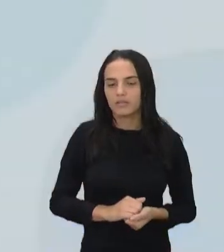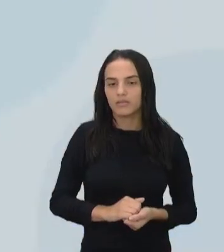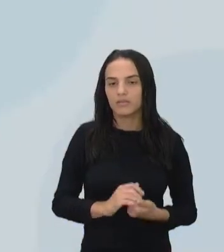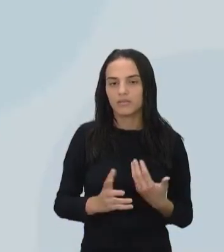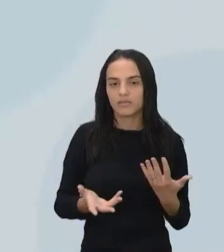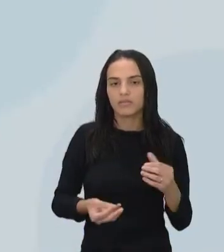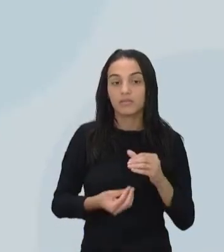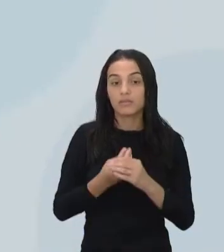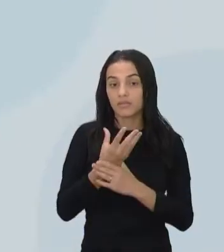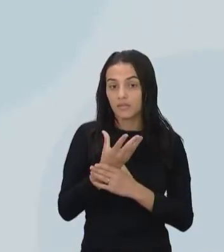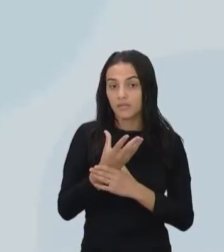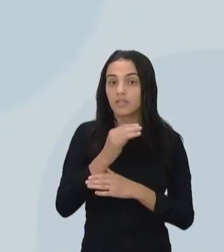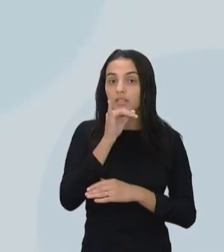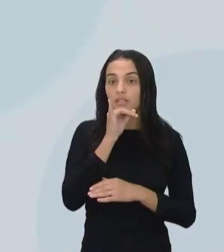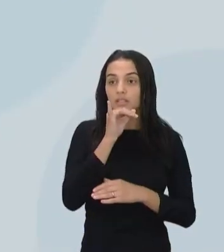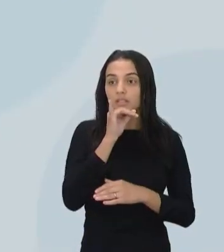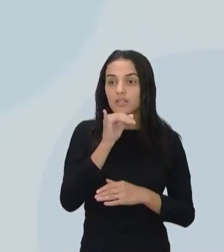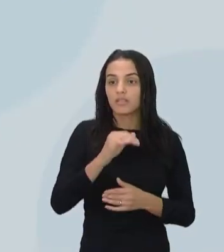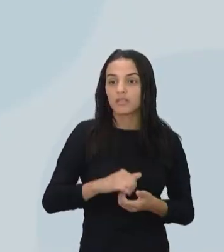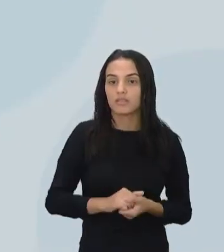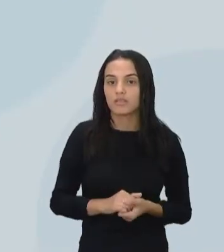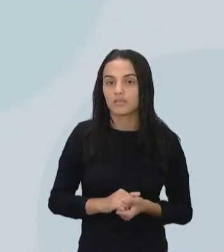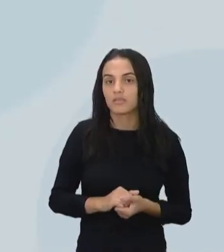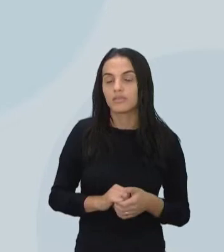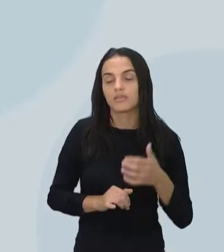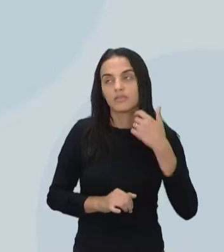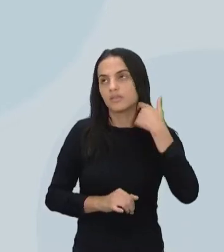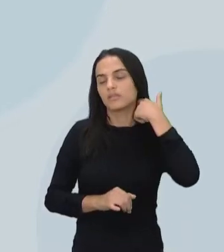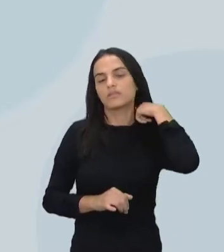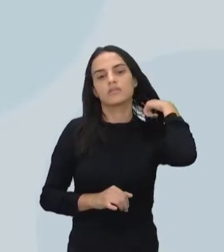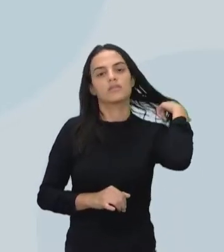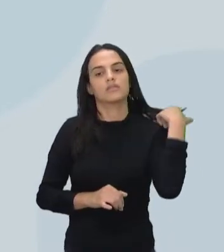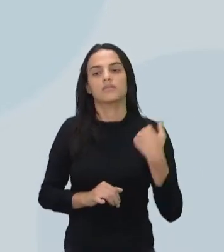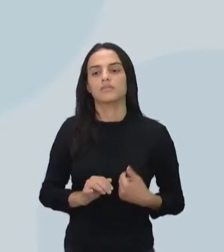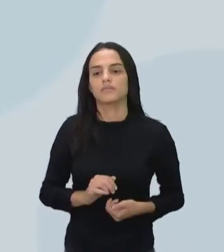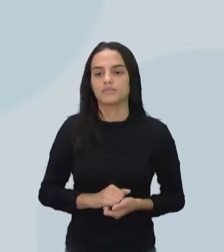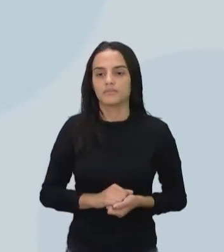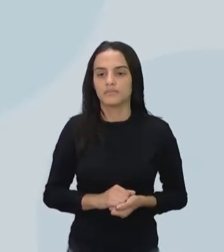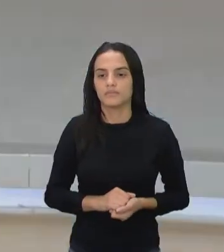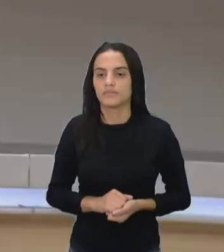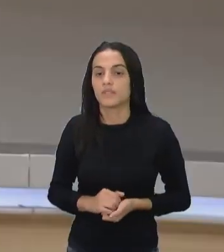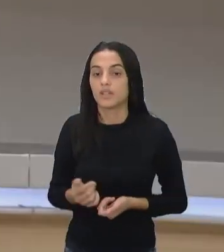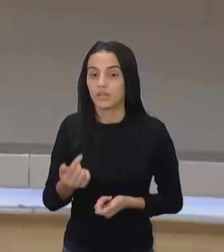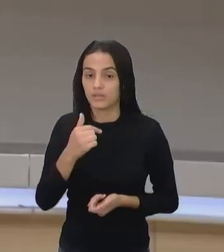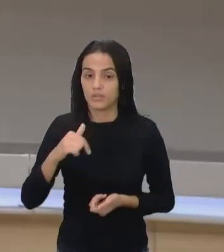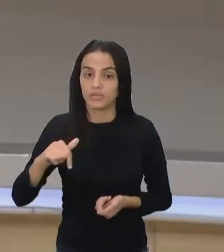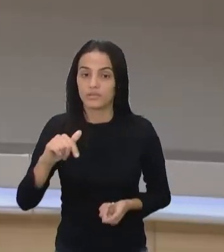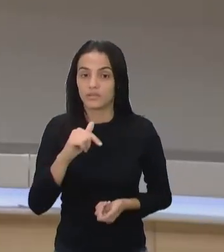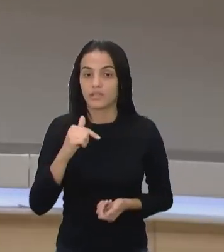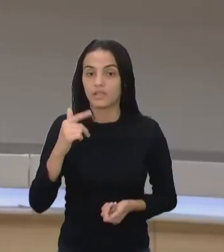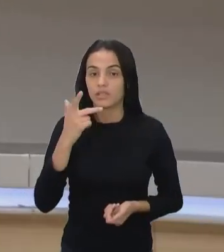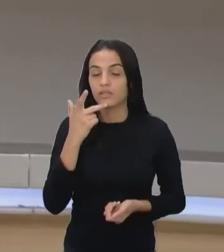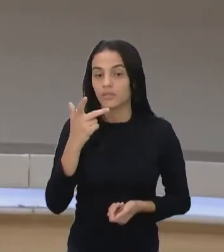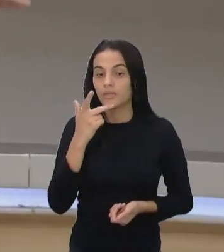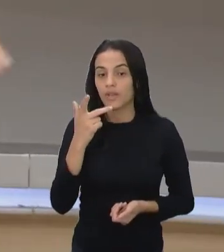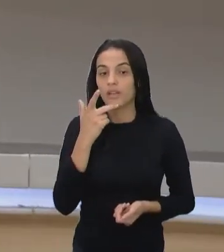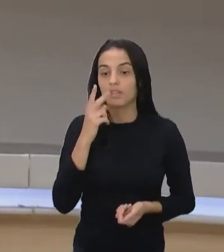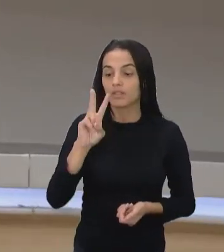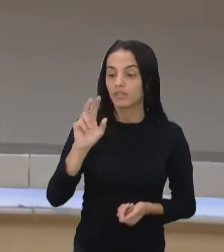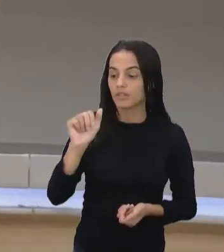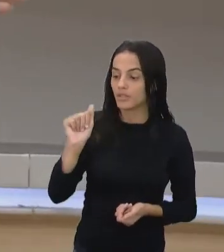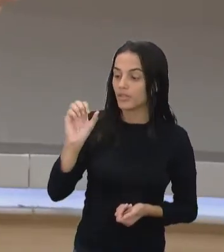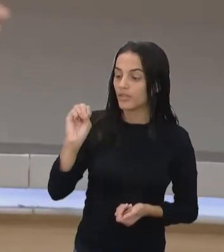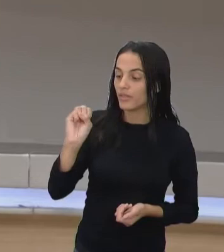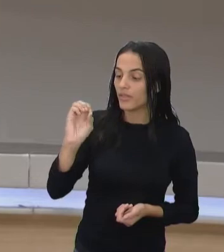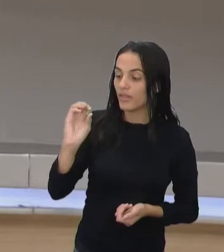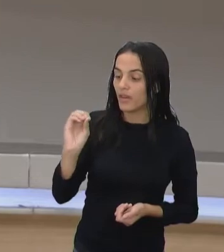na construção. Eu quero fazer uma pergunta de aluno. Posso fazer uma pergunta de aluno? Pode fazer. Muito bem. Quando a gente fala de Vale do Silício,